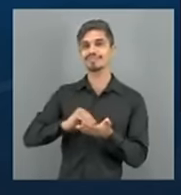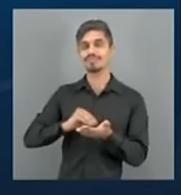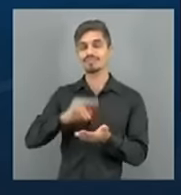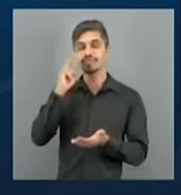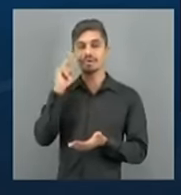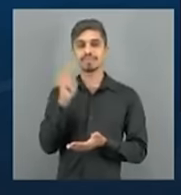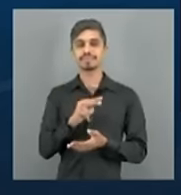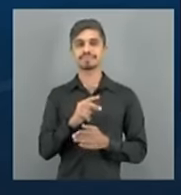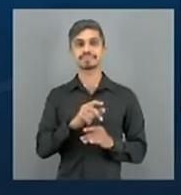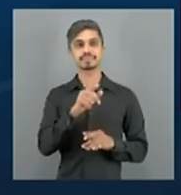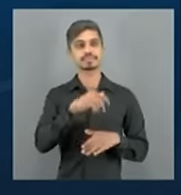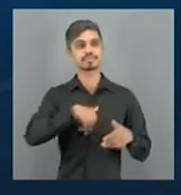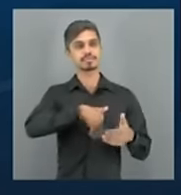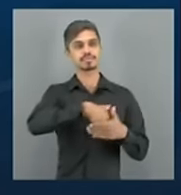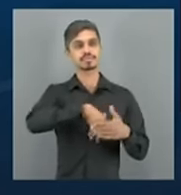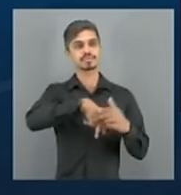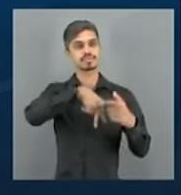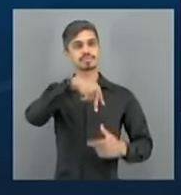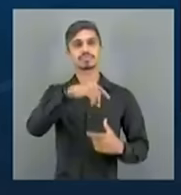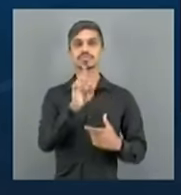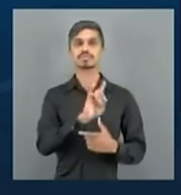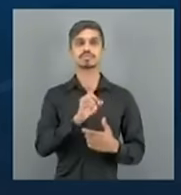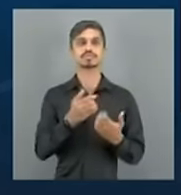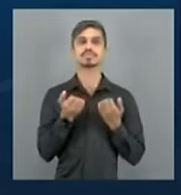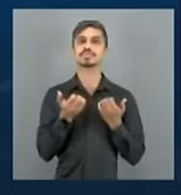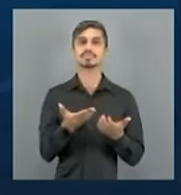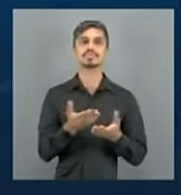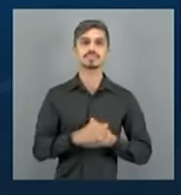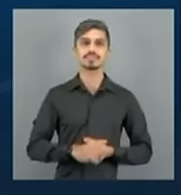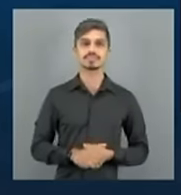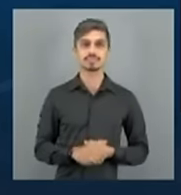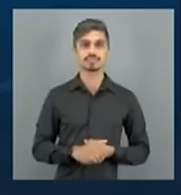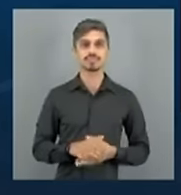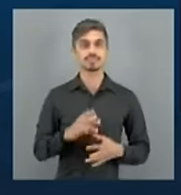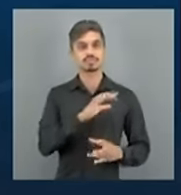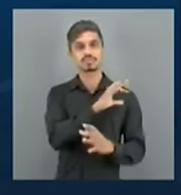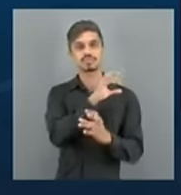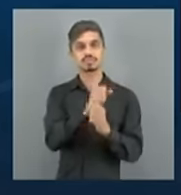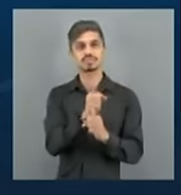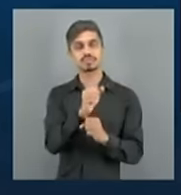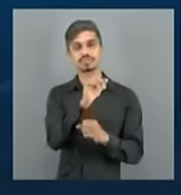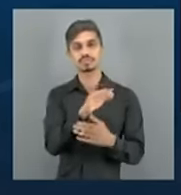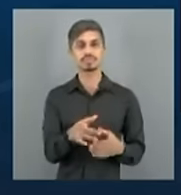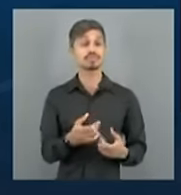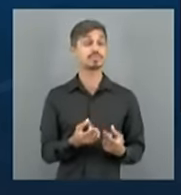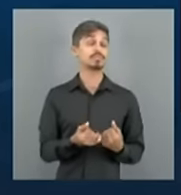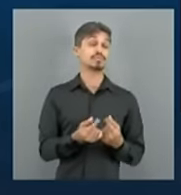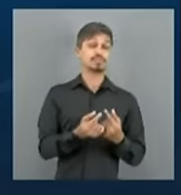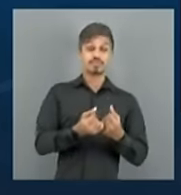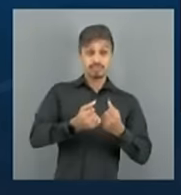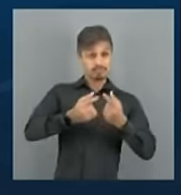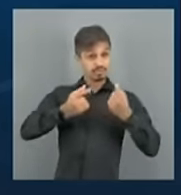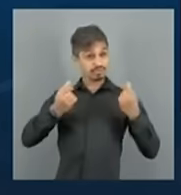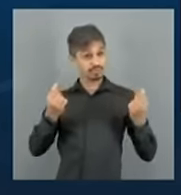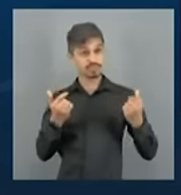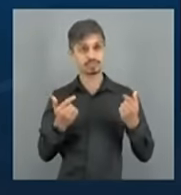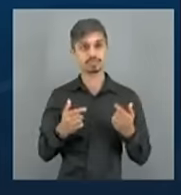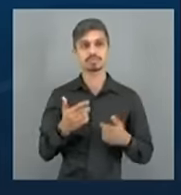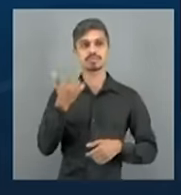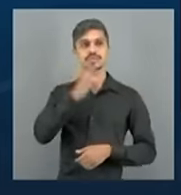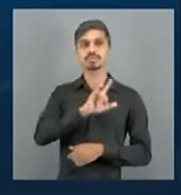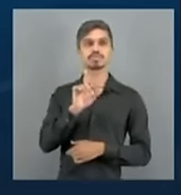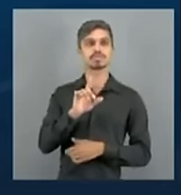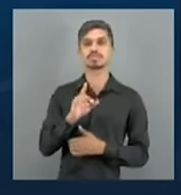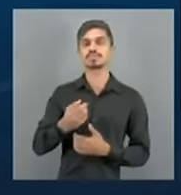que jogador está em clube hoje e não recebe. Federação hoje, um acúmulo gigantesco de dinheiro, de patrocínio, de tudo, não tem coragem de dar uma força